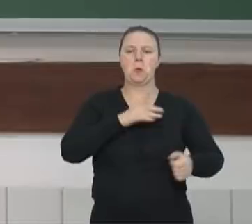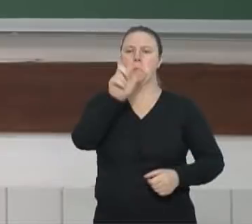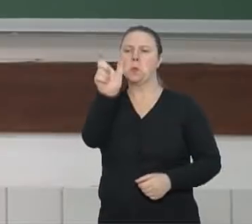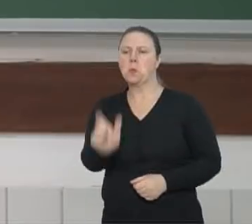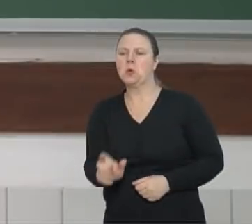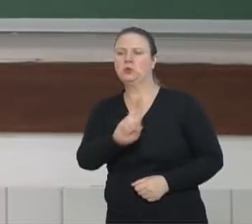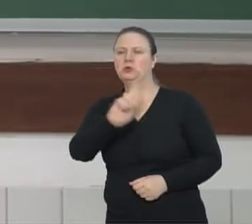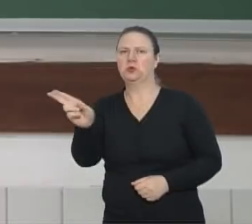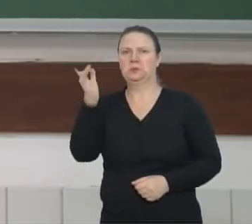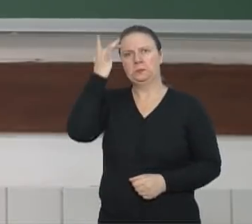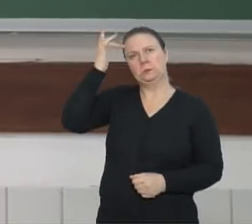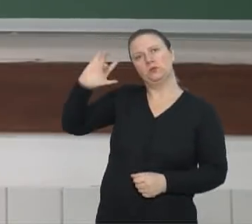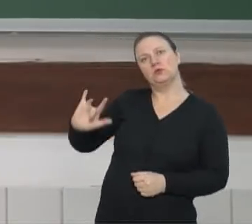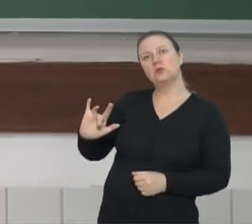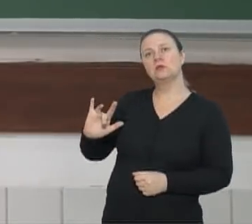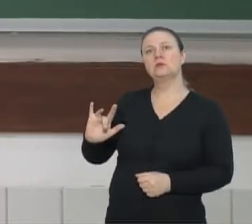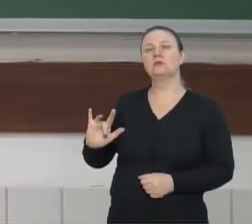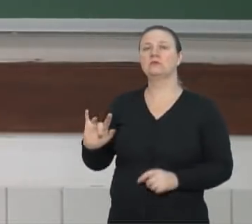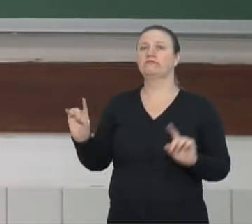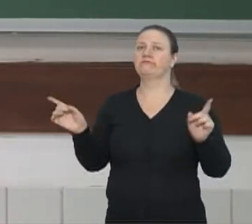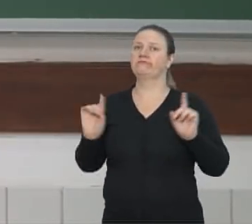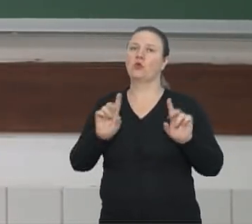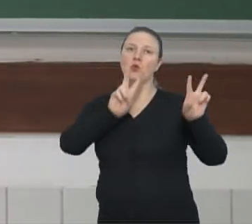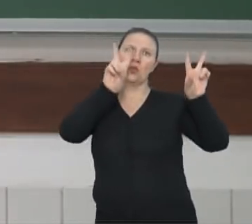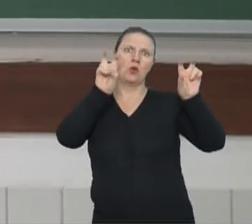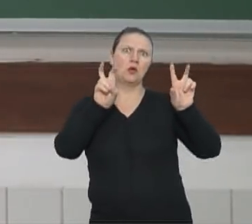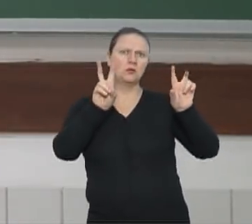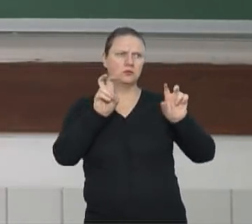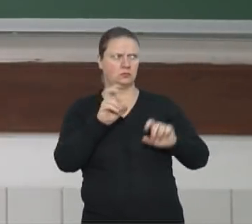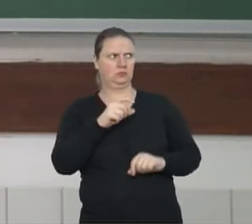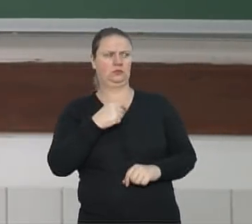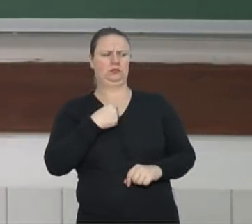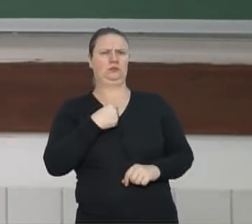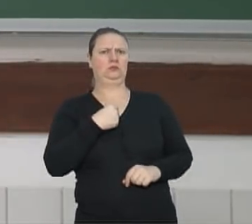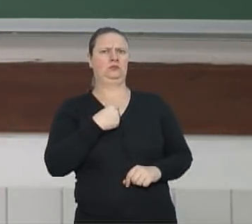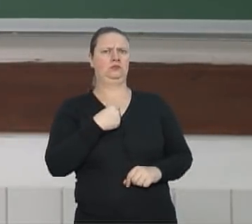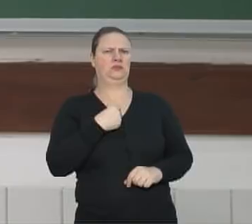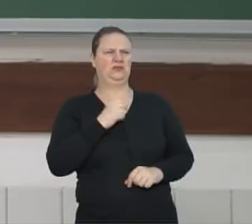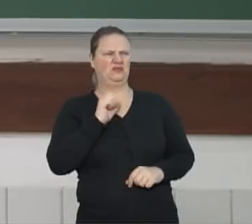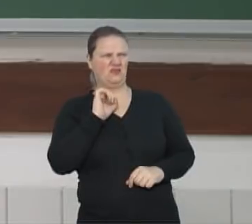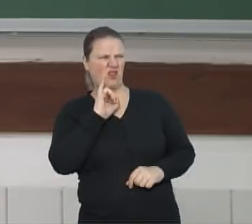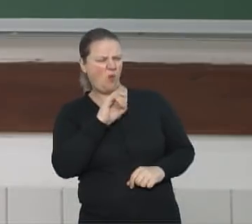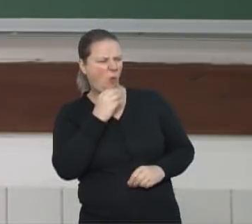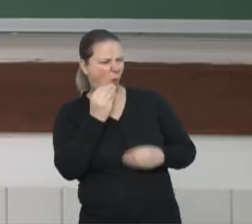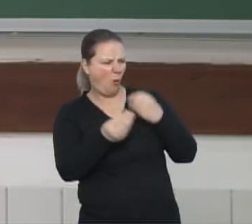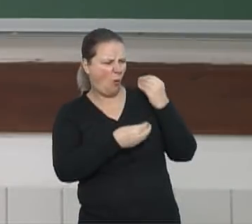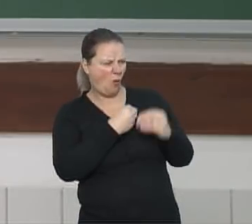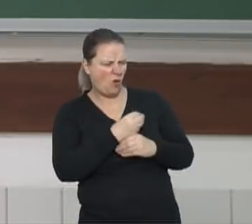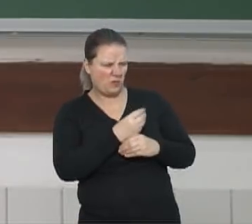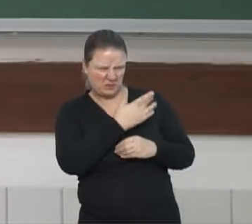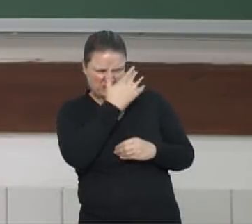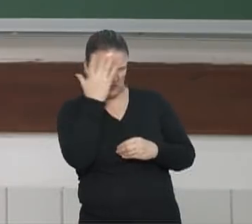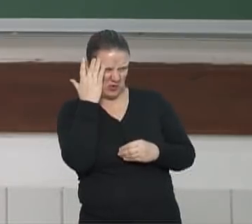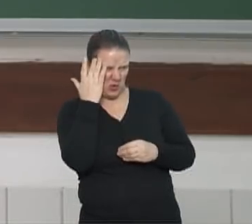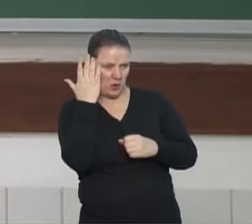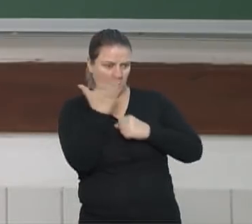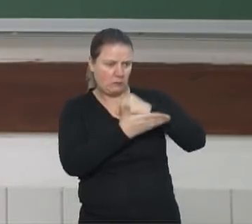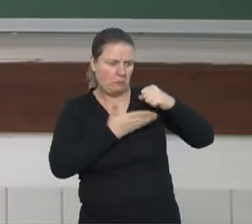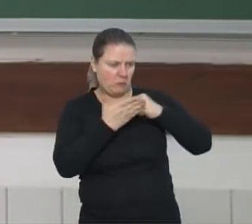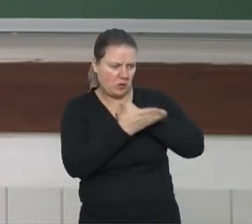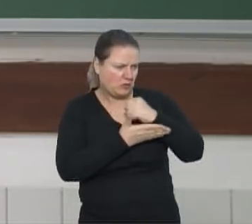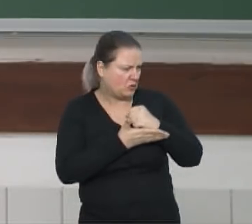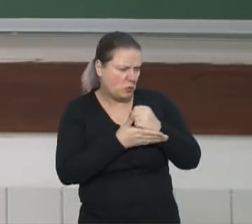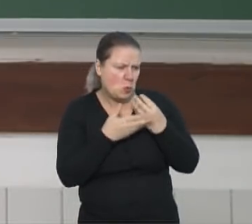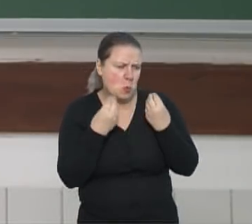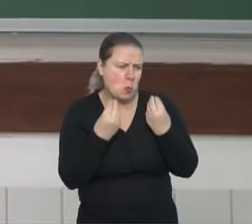onde que veio, aí a pessoa vem e coloca um assunto que você, né, fala, poxa, mas da onde o camarada se embasou para falar